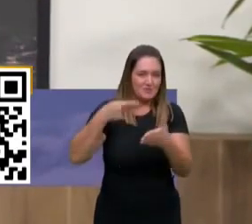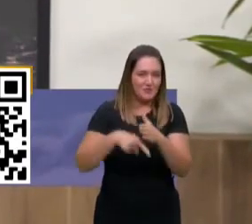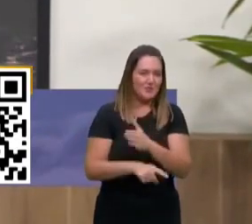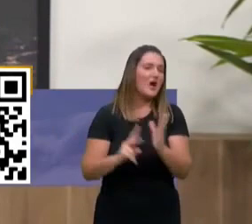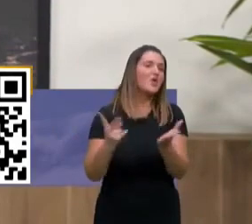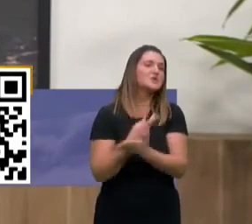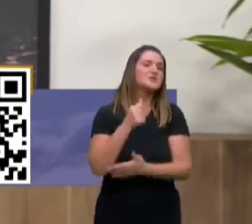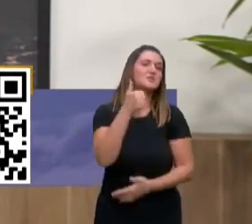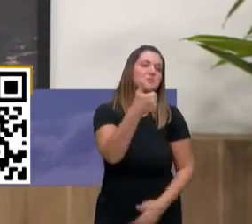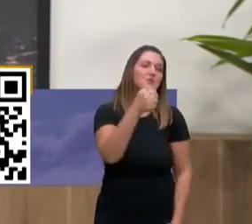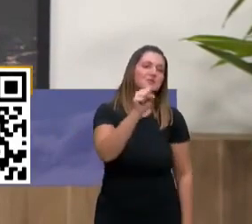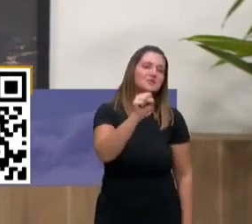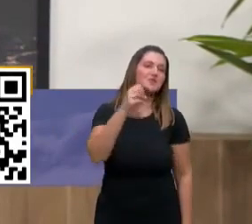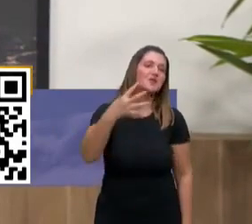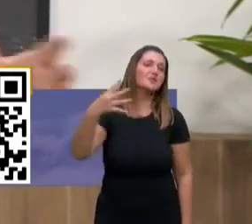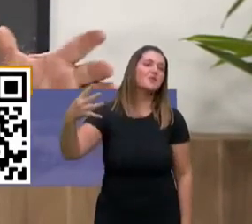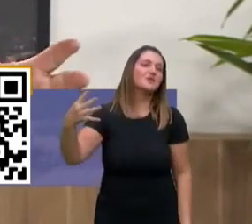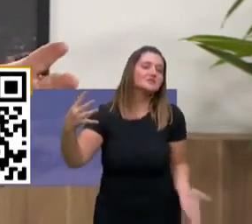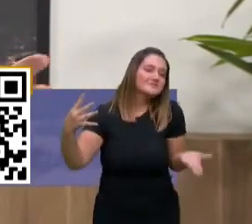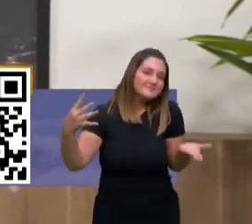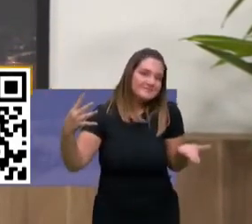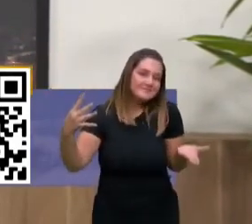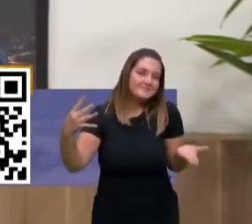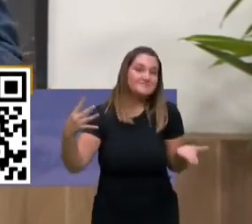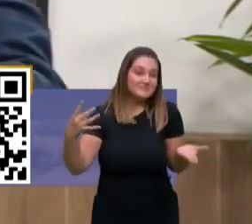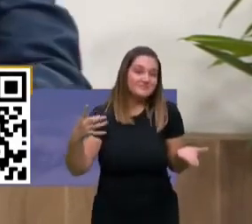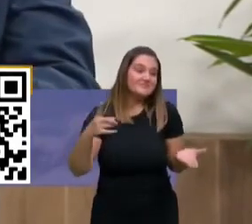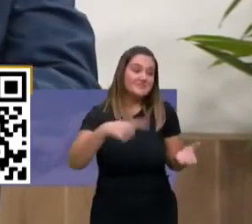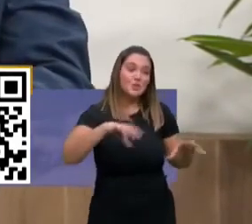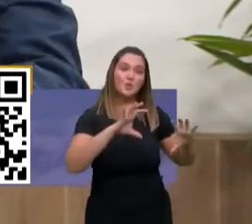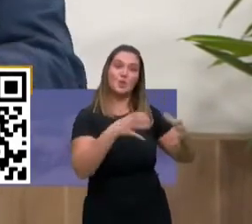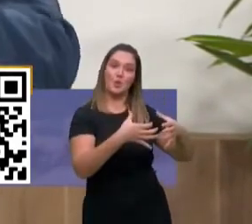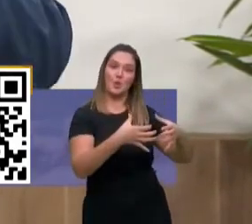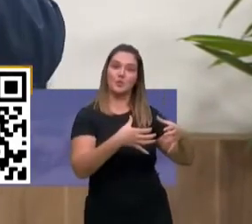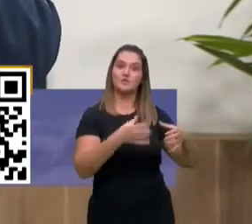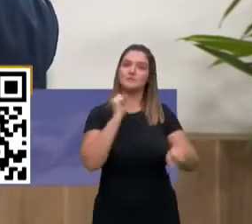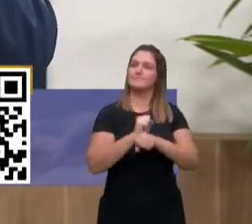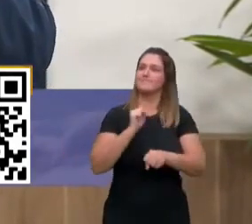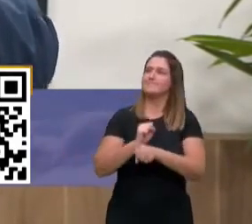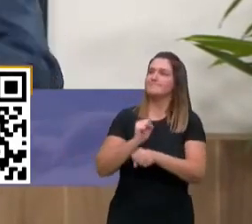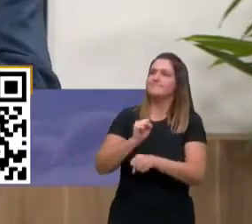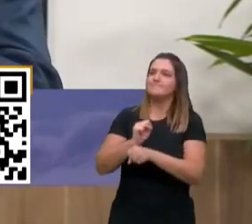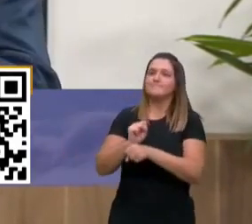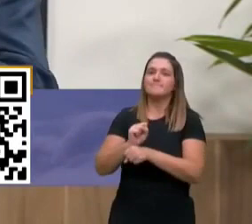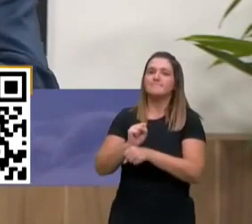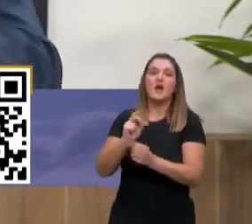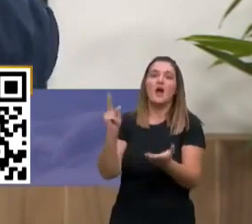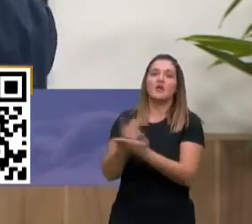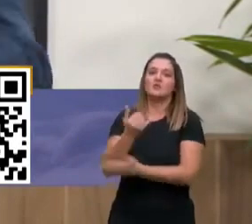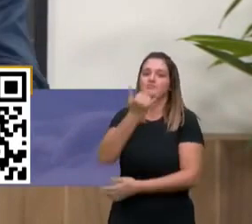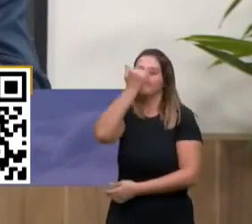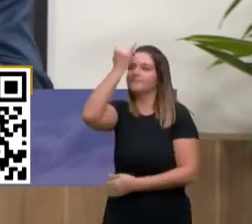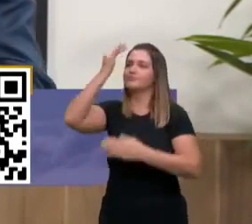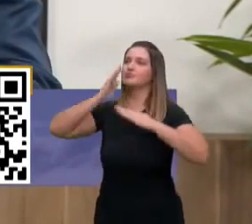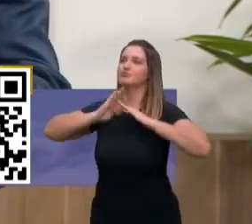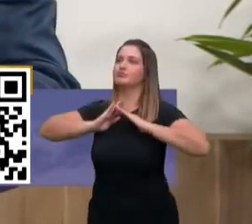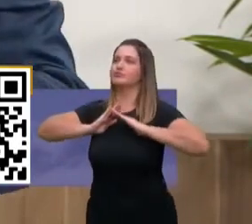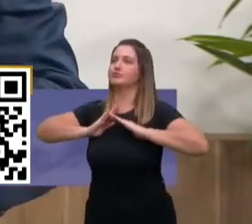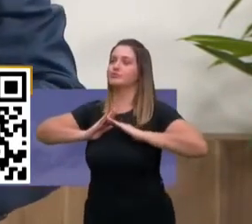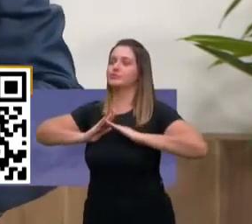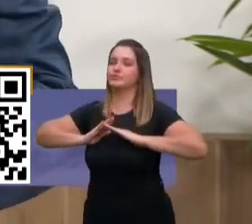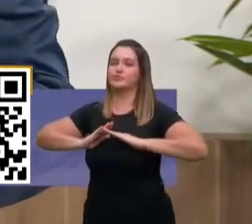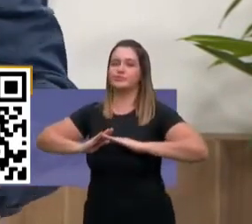aconteceu em 1844. Fato é que em 1844, com esse desapontamento, com essa